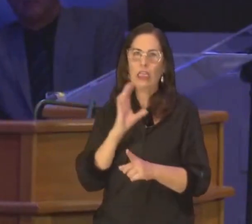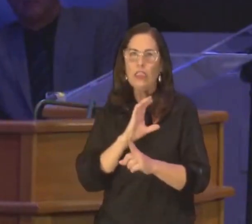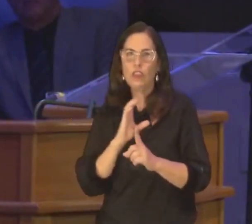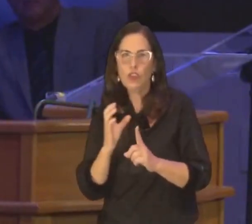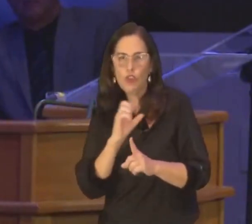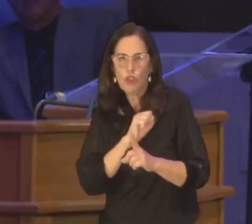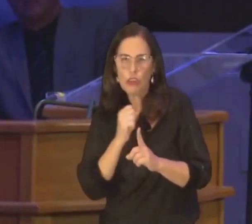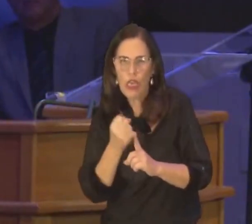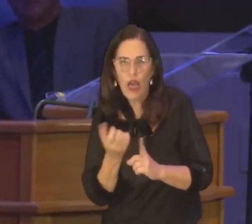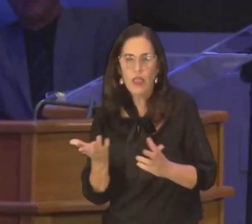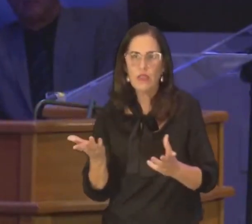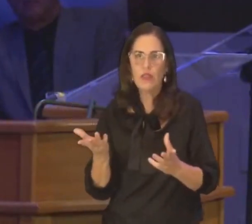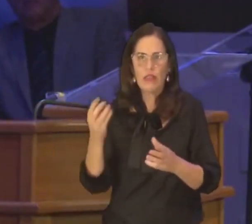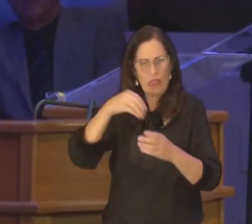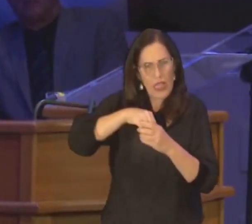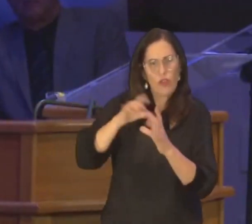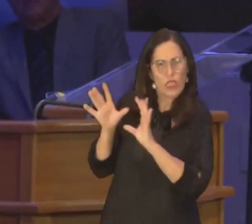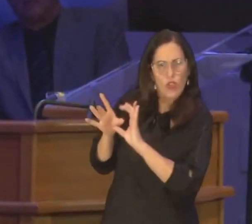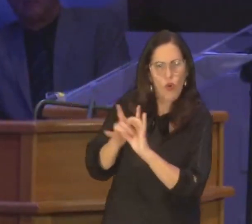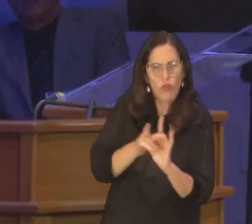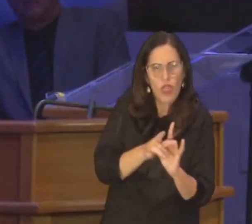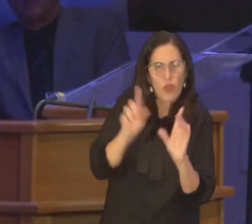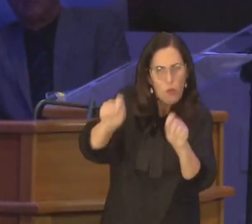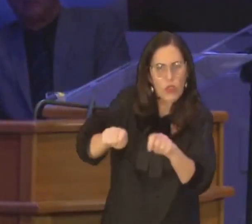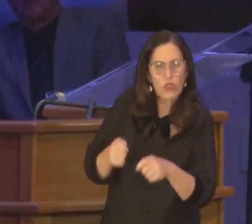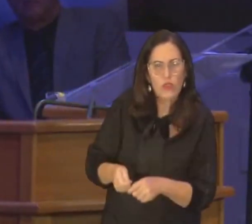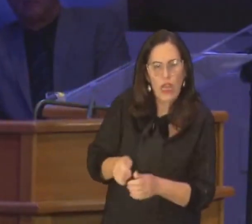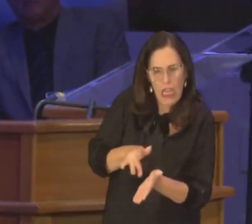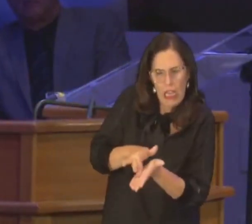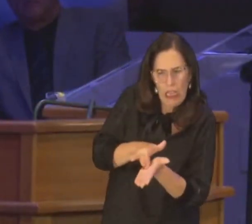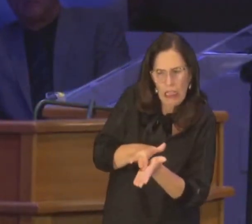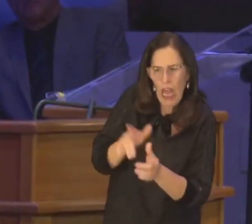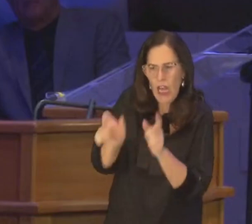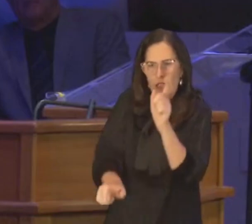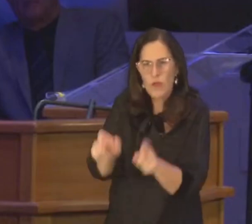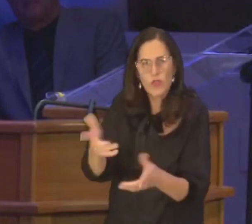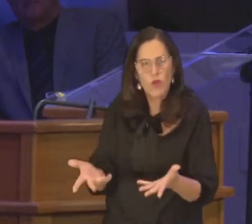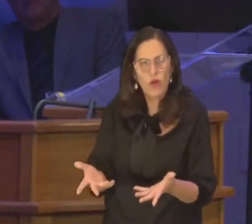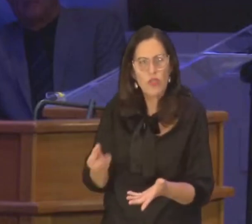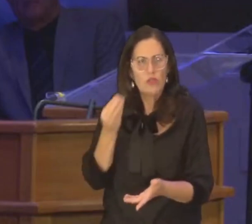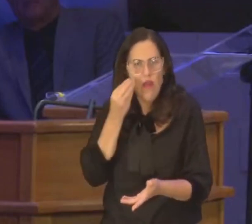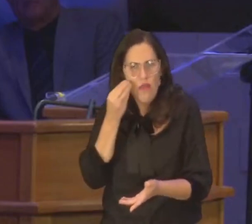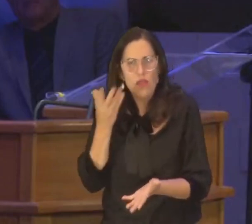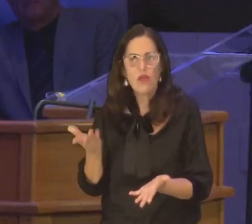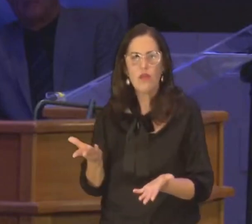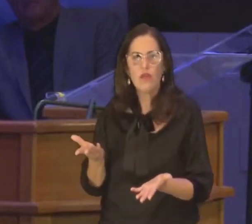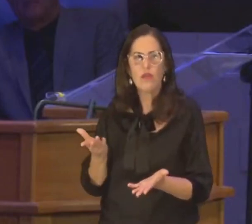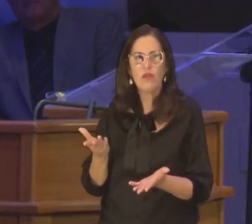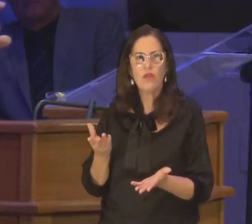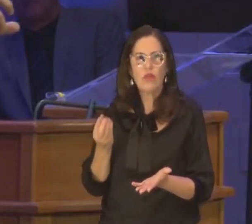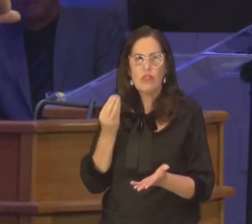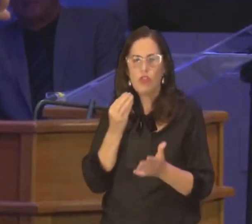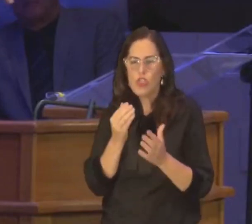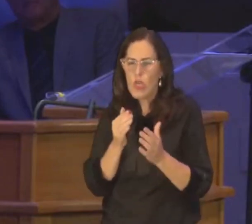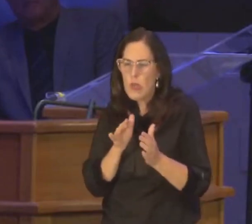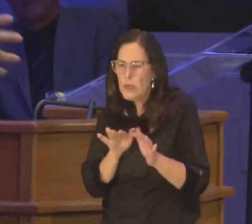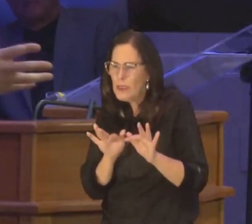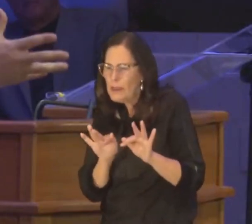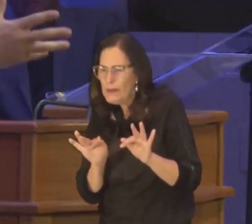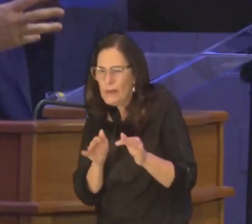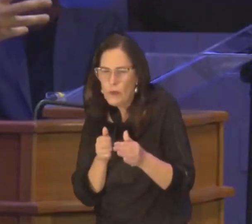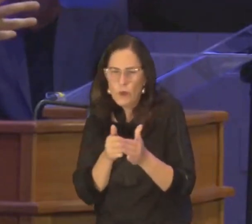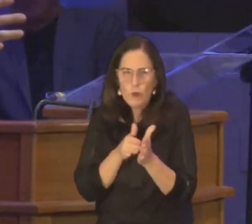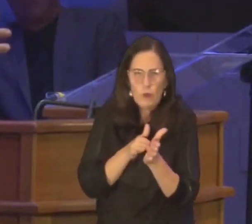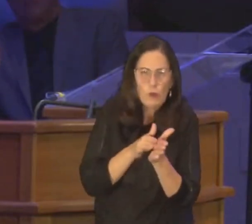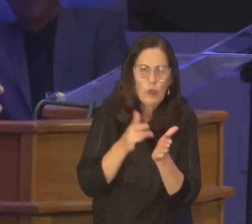diante desse cenário, que tentam enganar as pessoas, que tentam sutilmente infiltrar